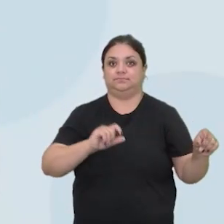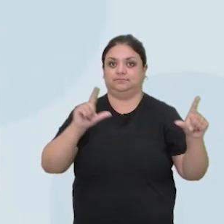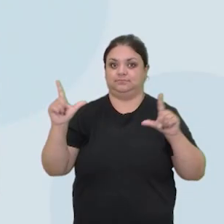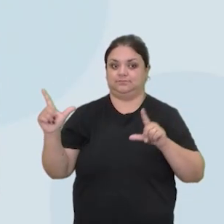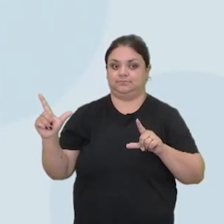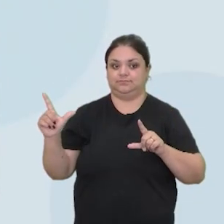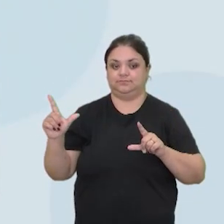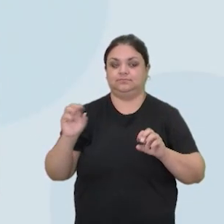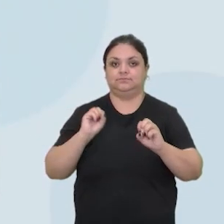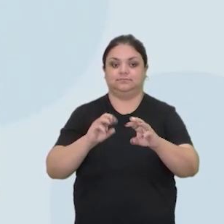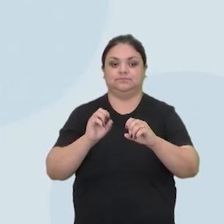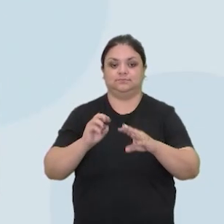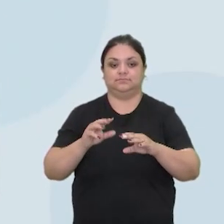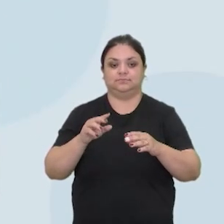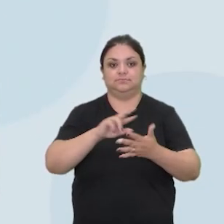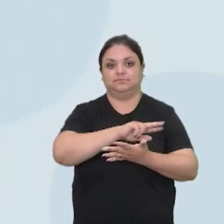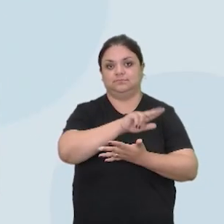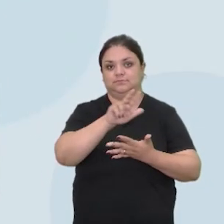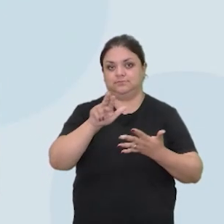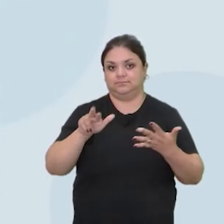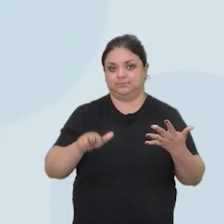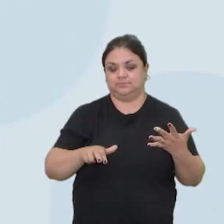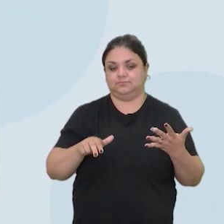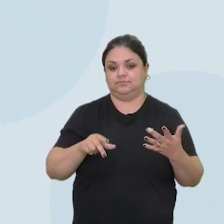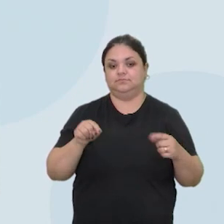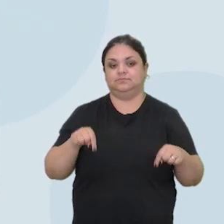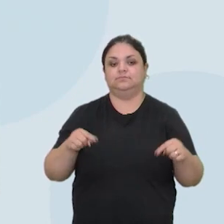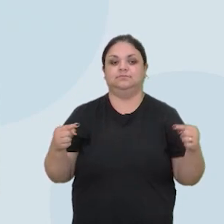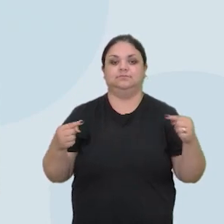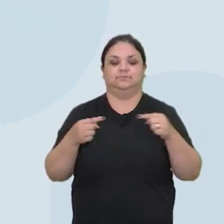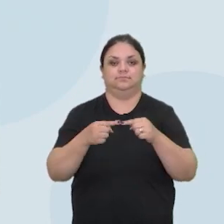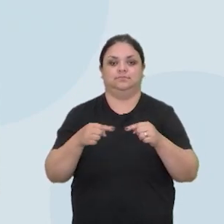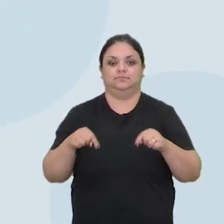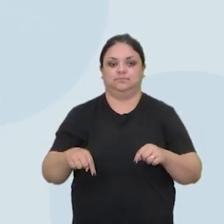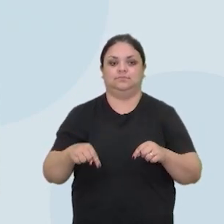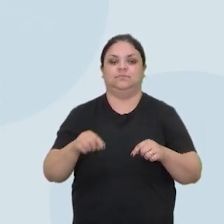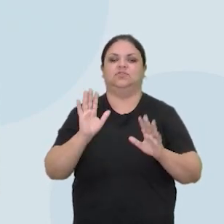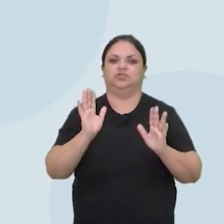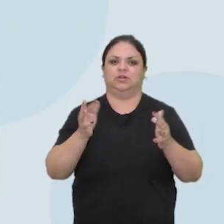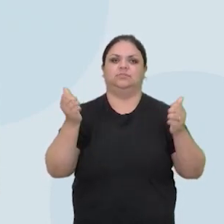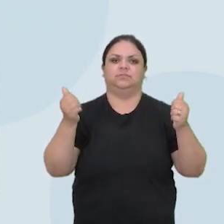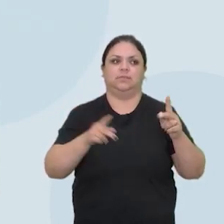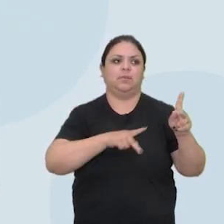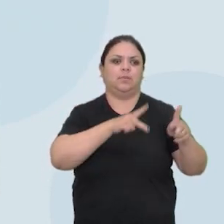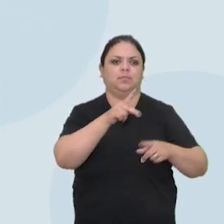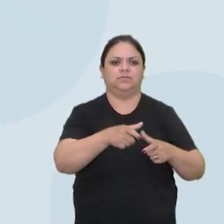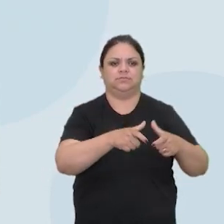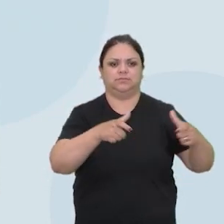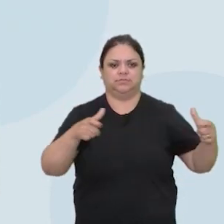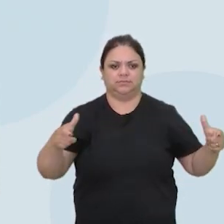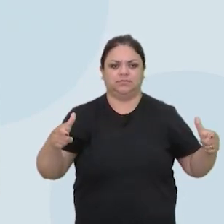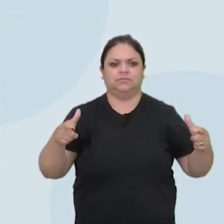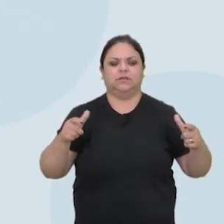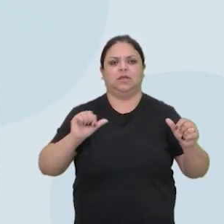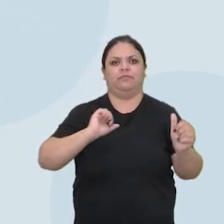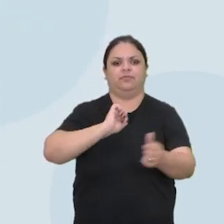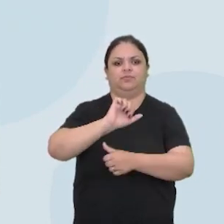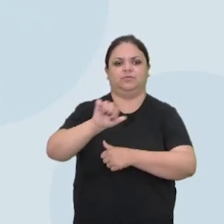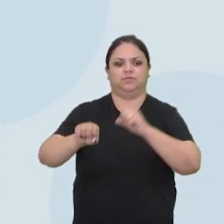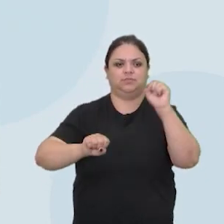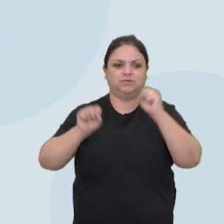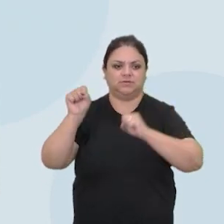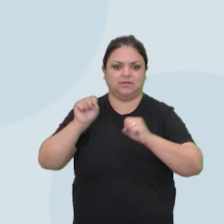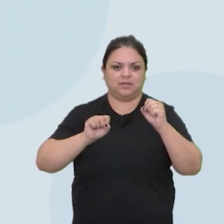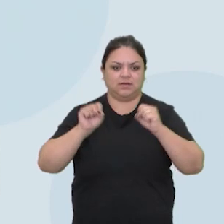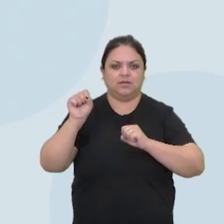o nosso percurso. A gente falou aí sobre a questão do crescimento populacional, as revoluções industriais, a Revolução Verde,